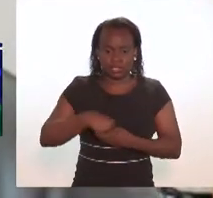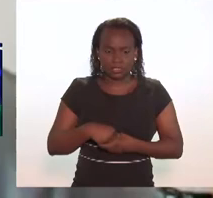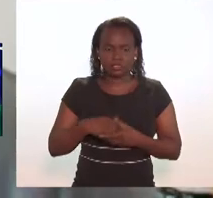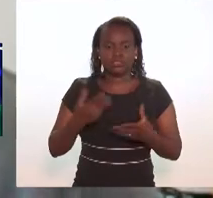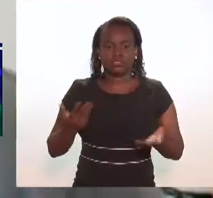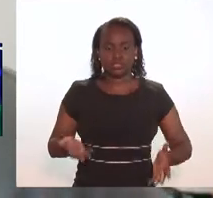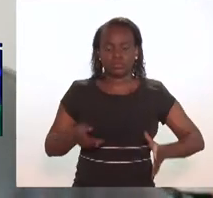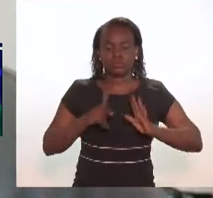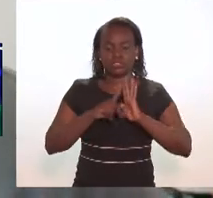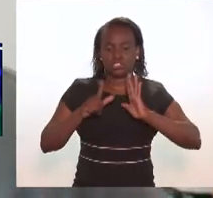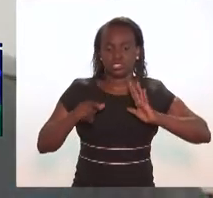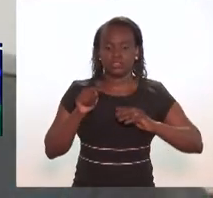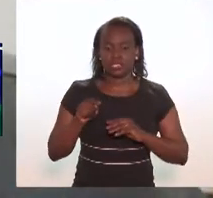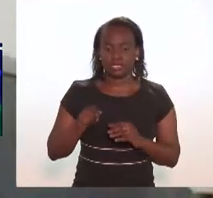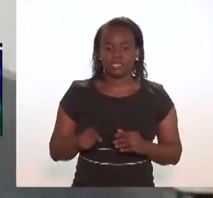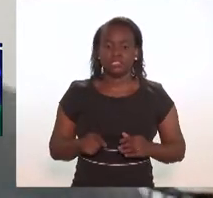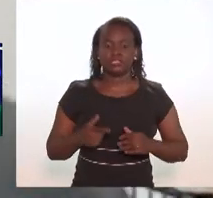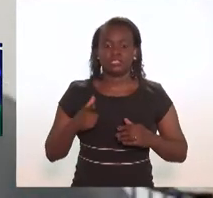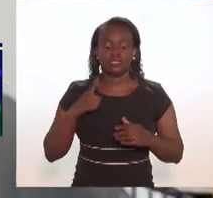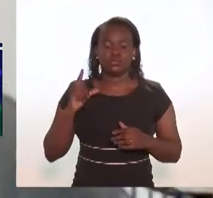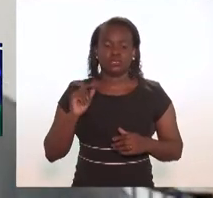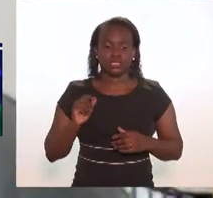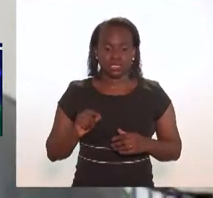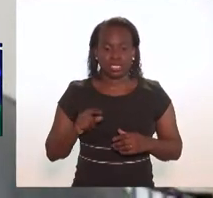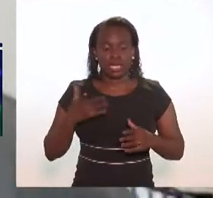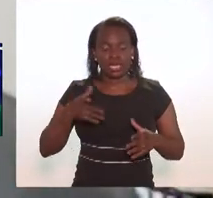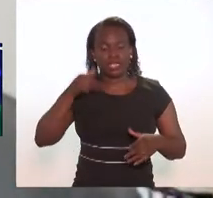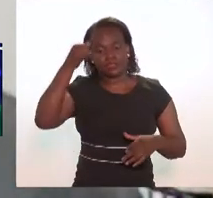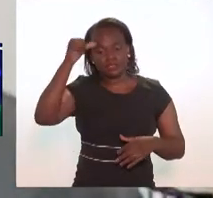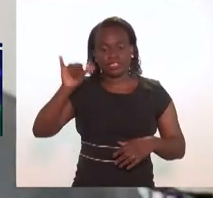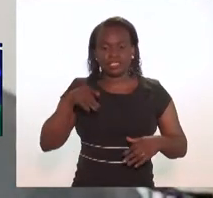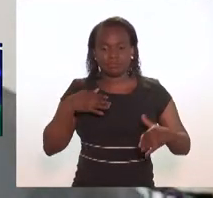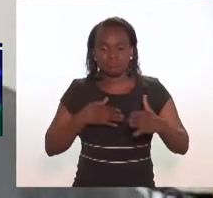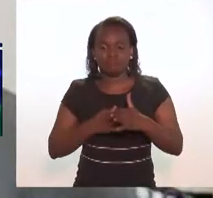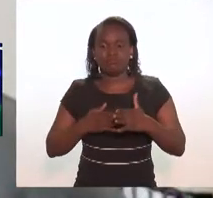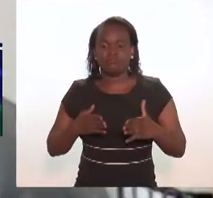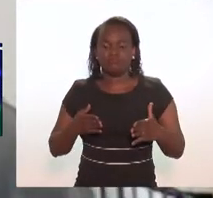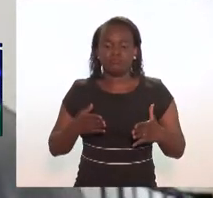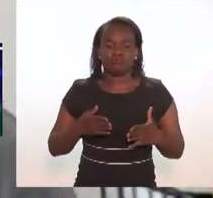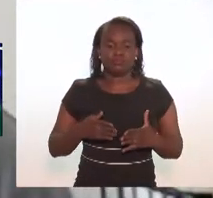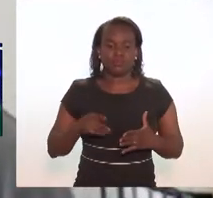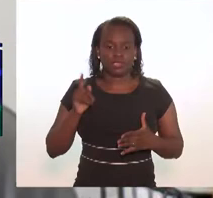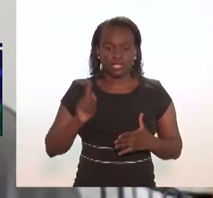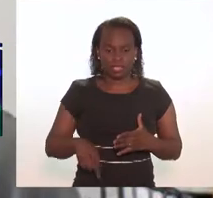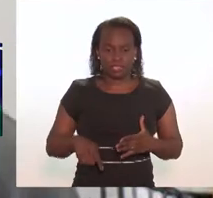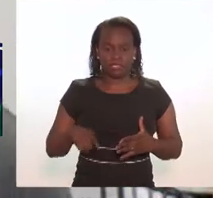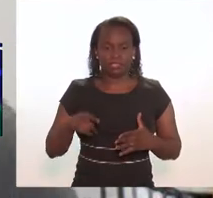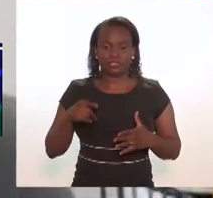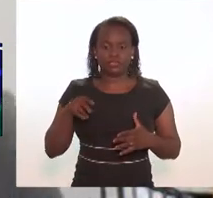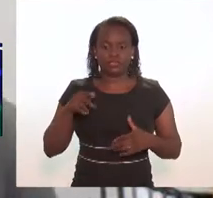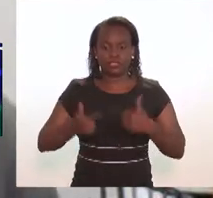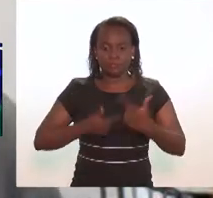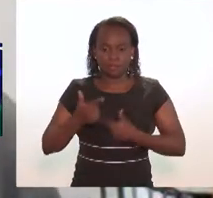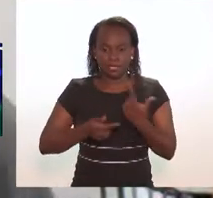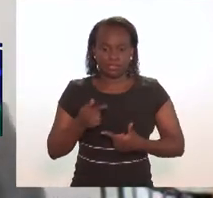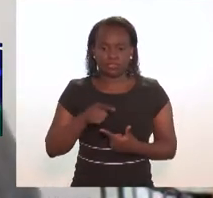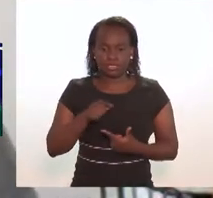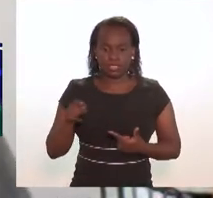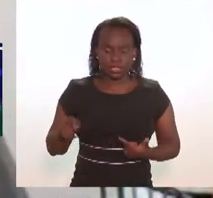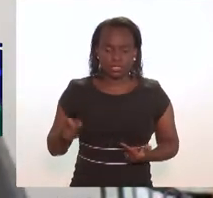esse projeto de lei tenta fazer é impedir, né, que em sala de aula se trabalhe